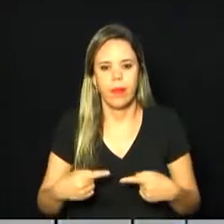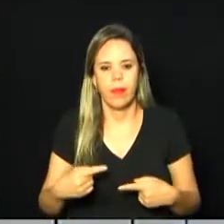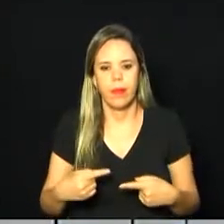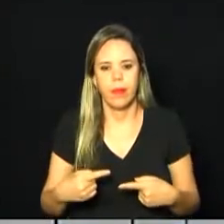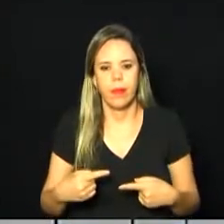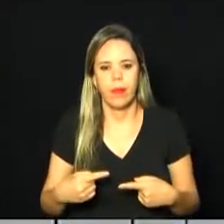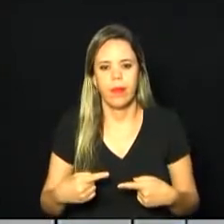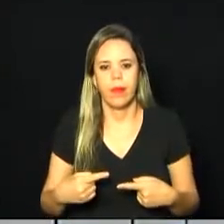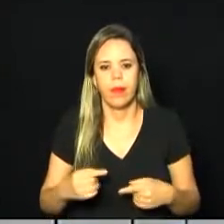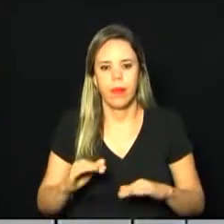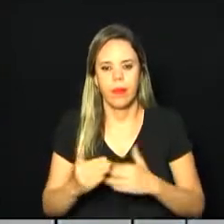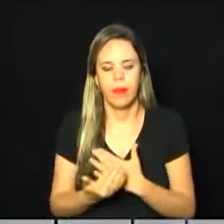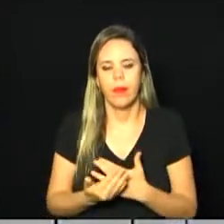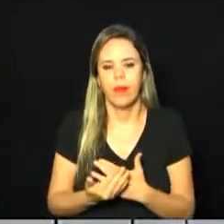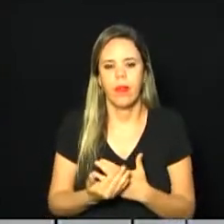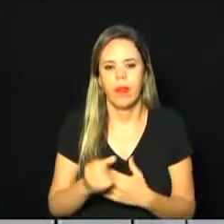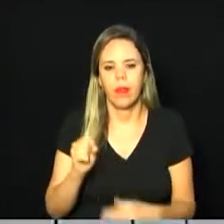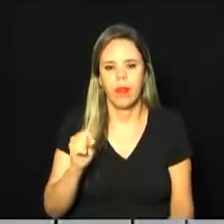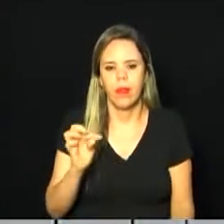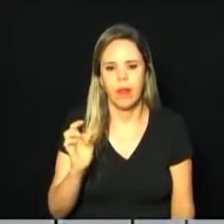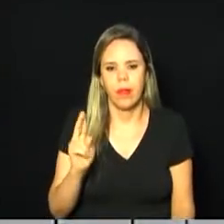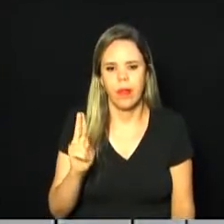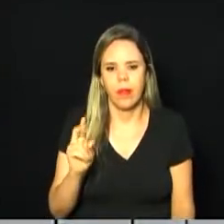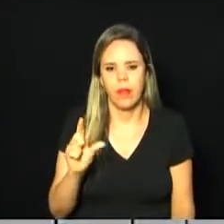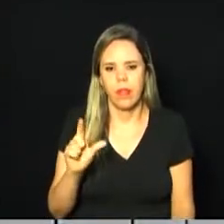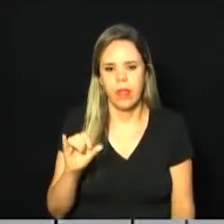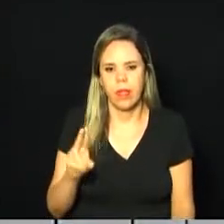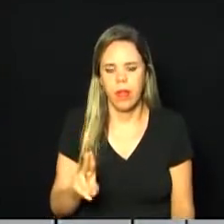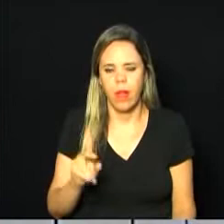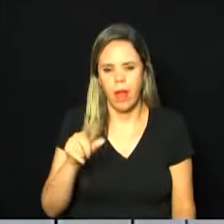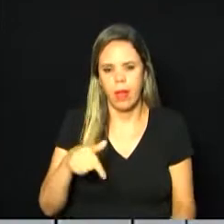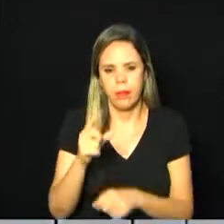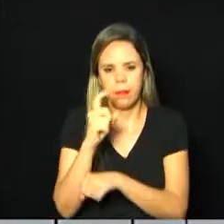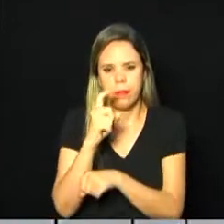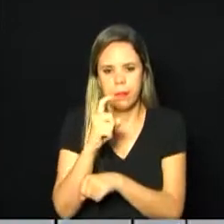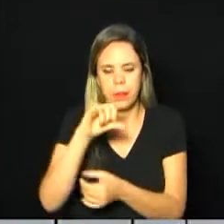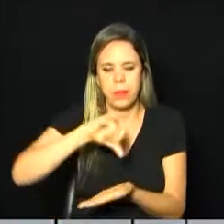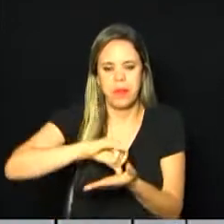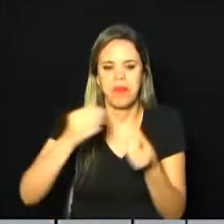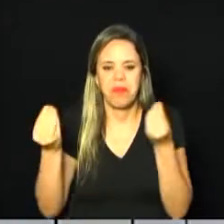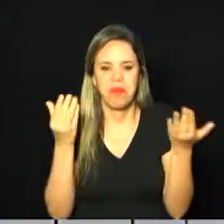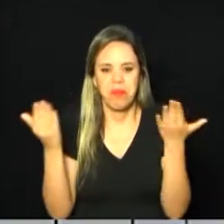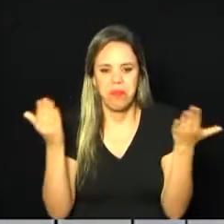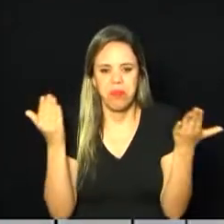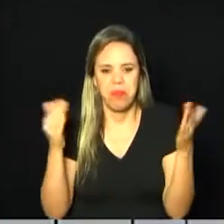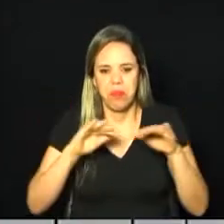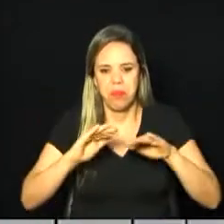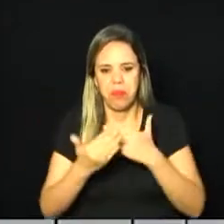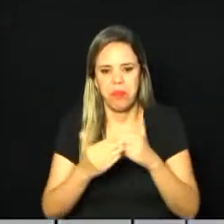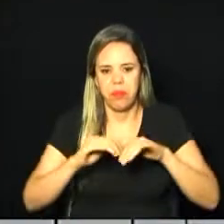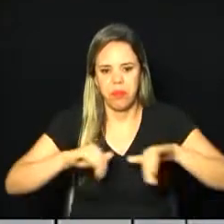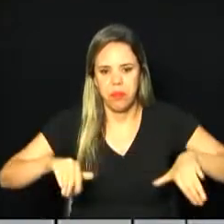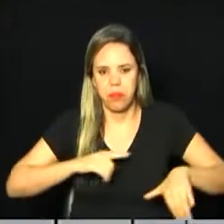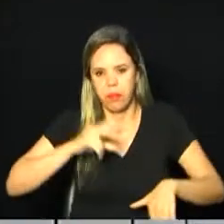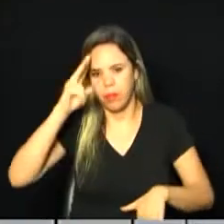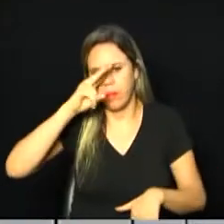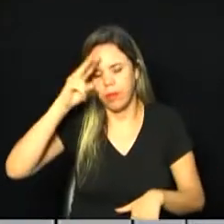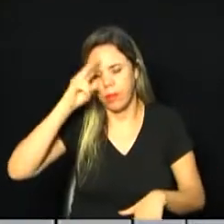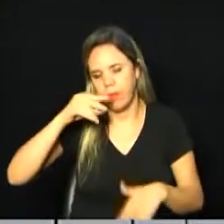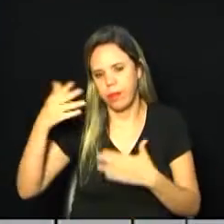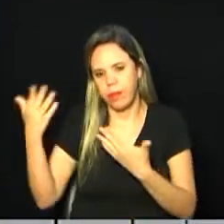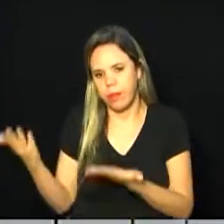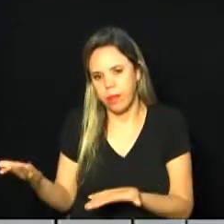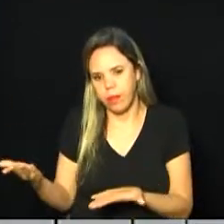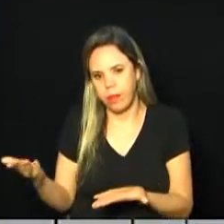Vila Estanislau ficava no Cambuí se realmente é região central esse bairro tem história